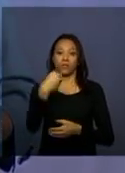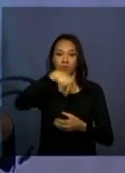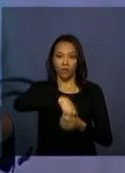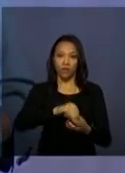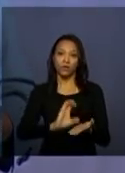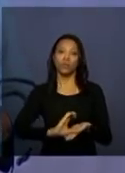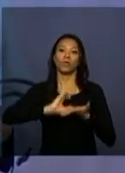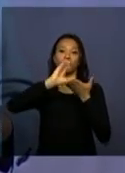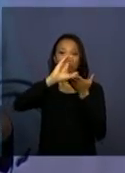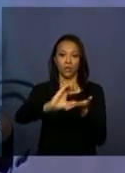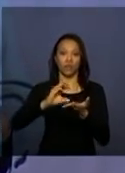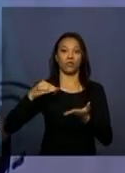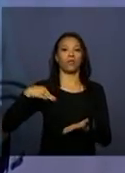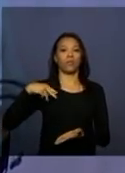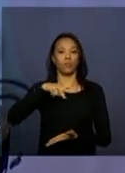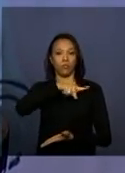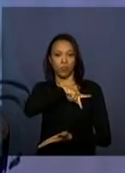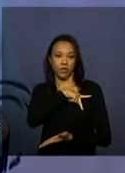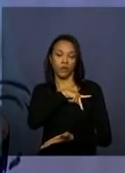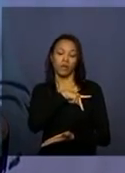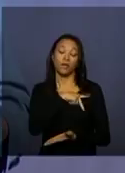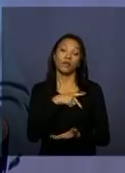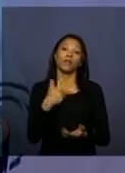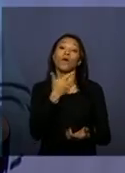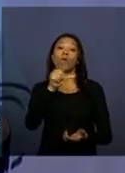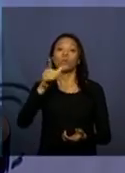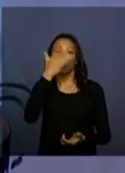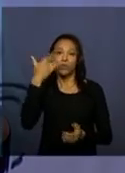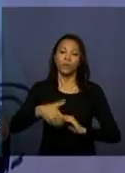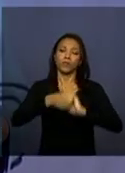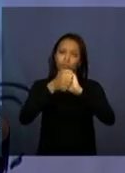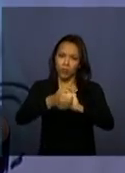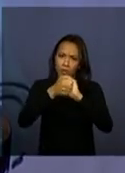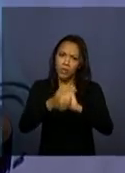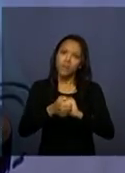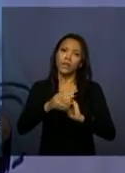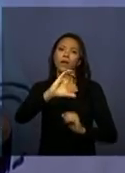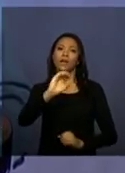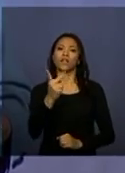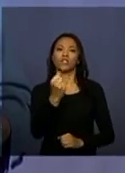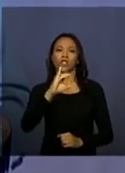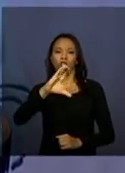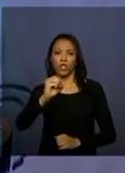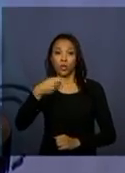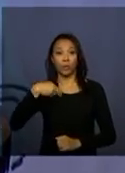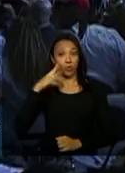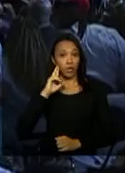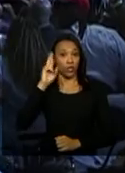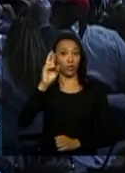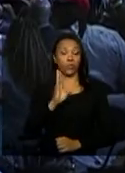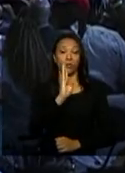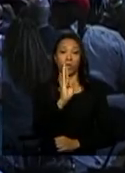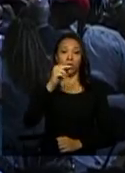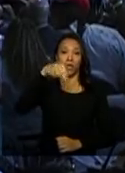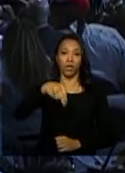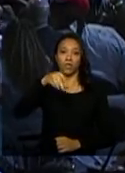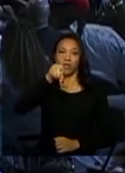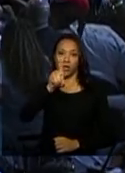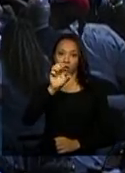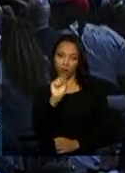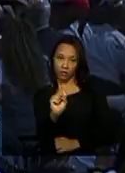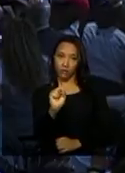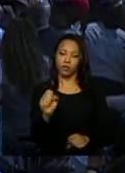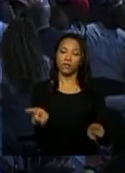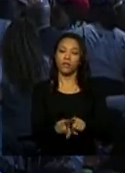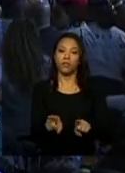Nacional do Ministério Público. Cumprimentar o Chico de Oliveira, diretor do BNDES,